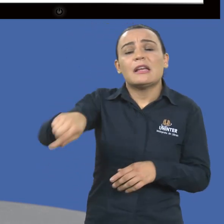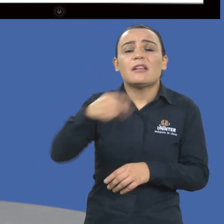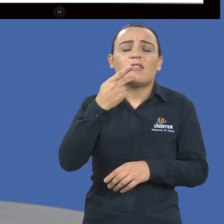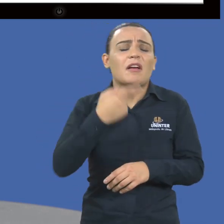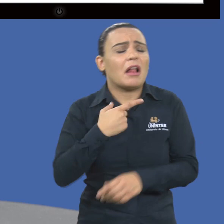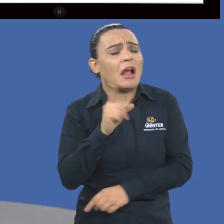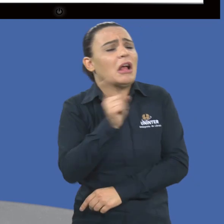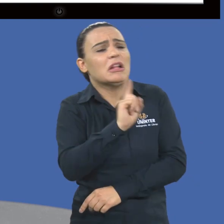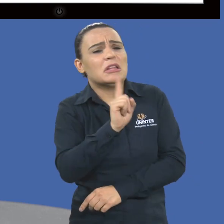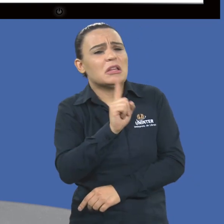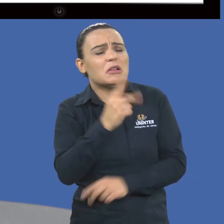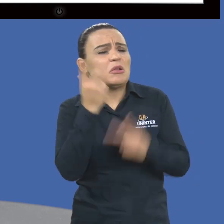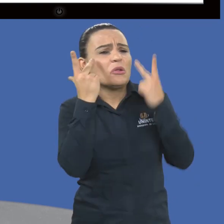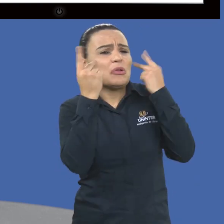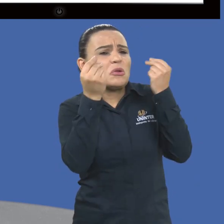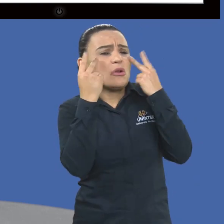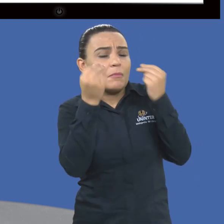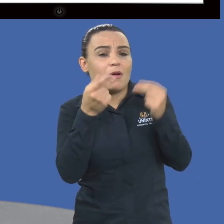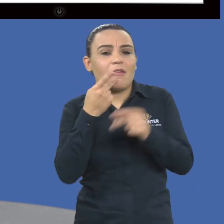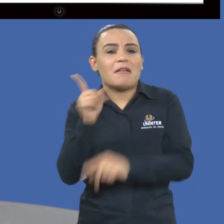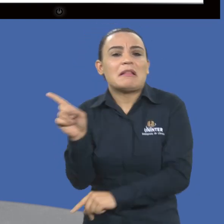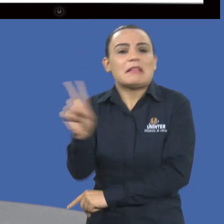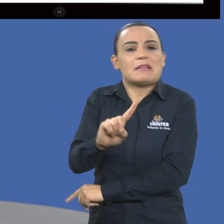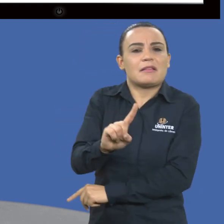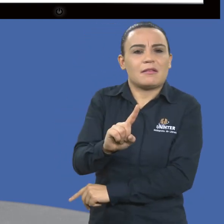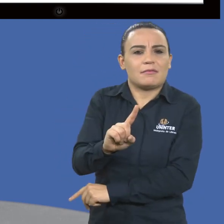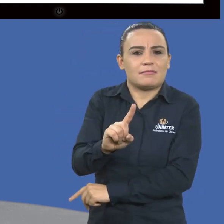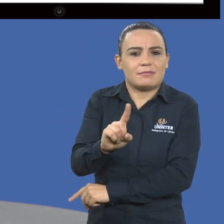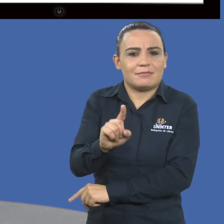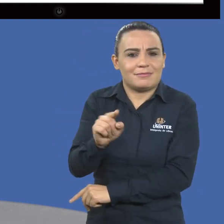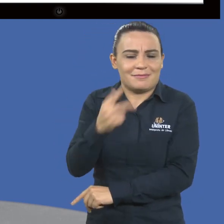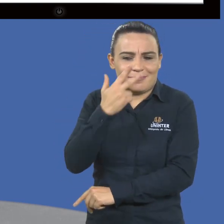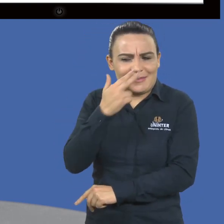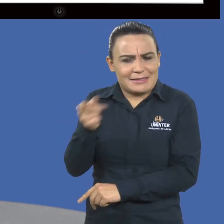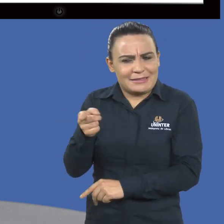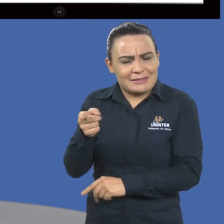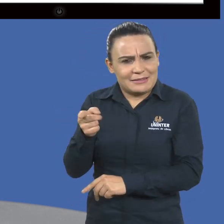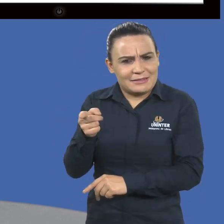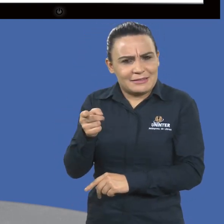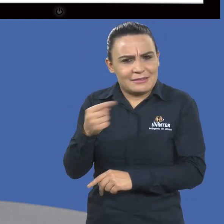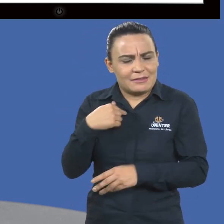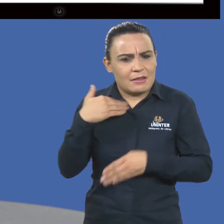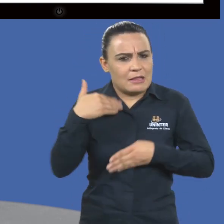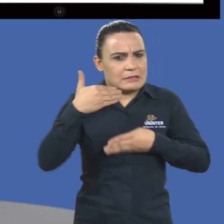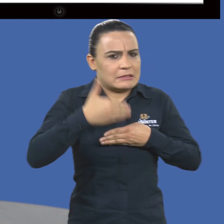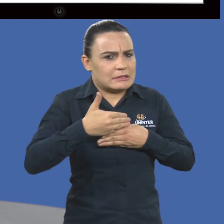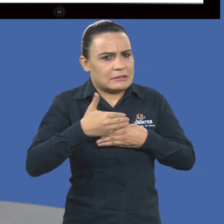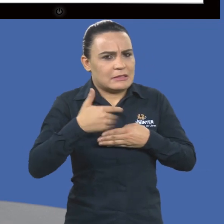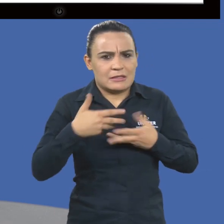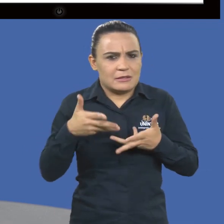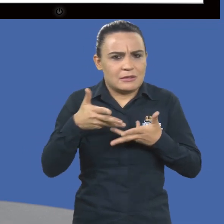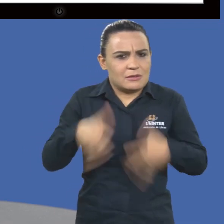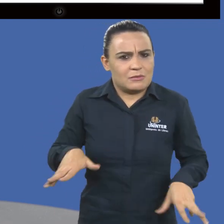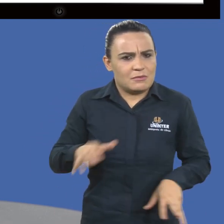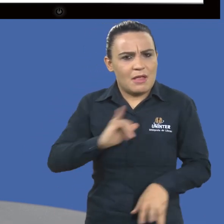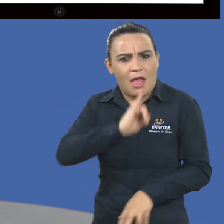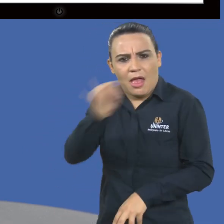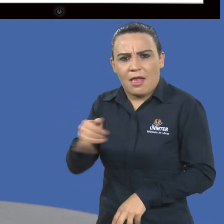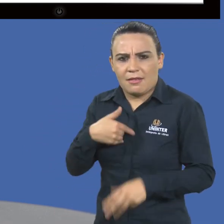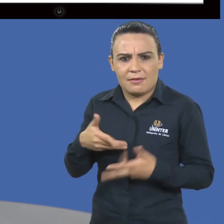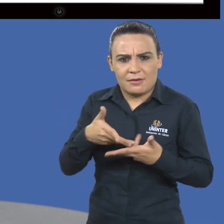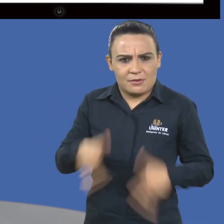que isso é uma reação normal dela, de negação. ela não gostaria de ouvir